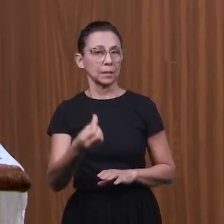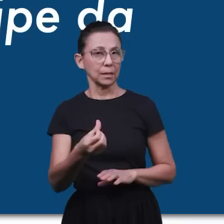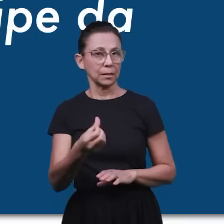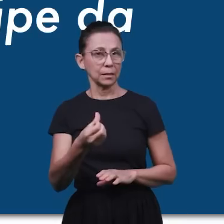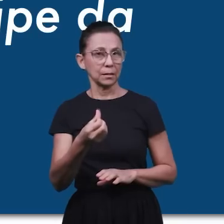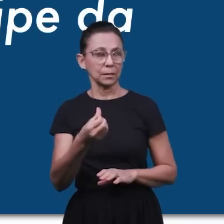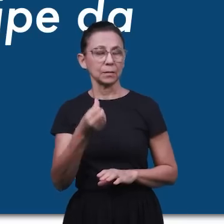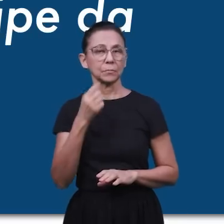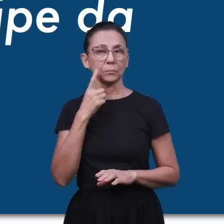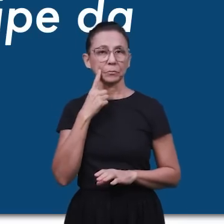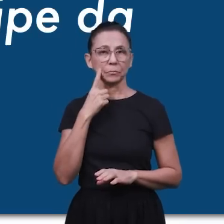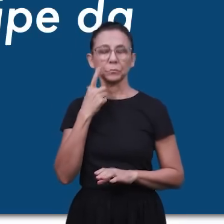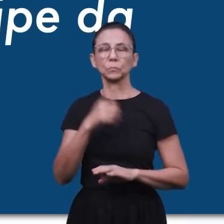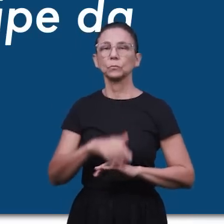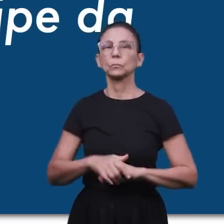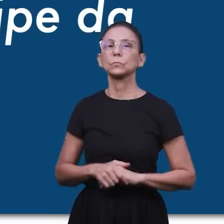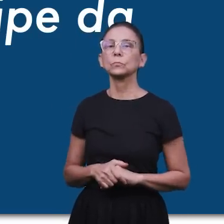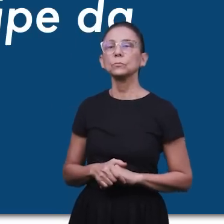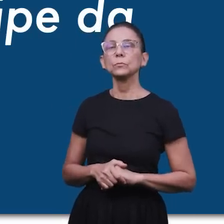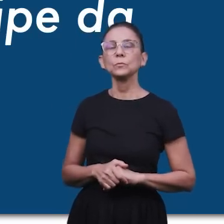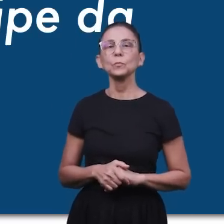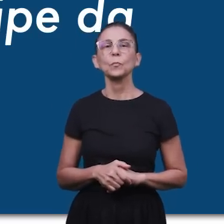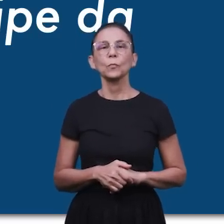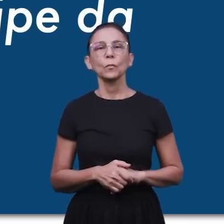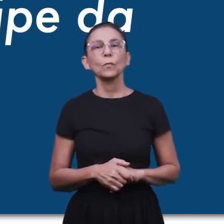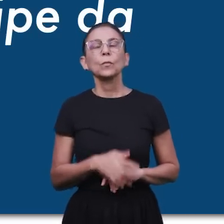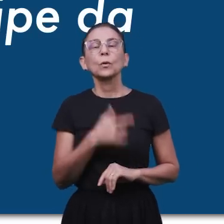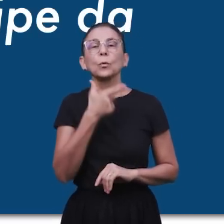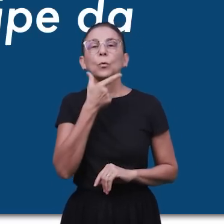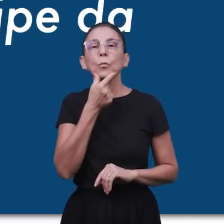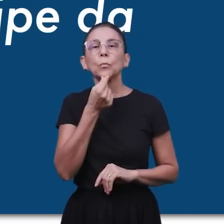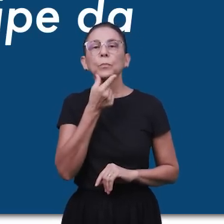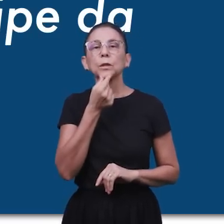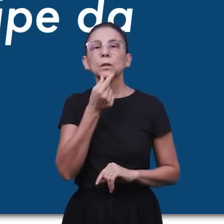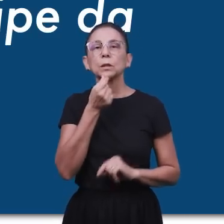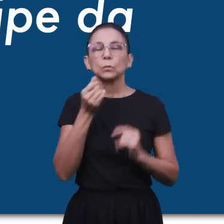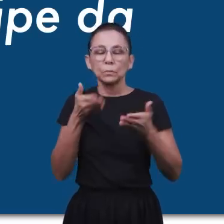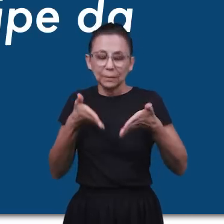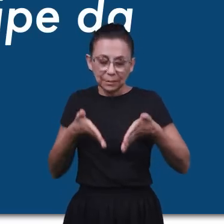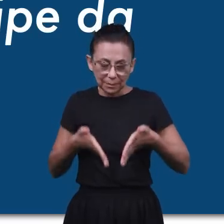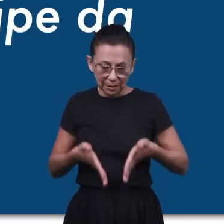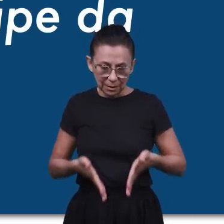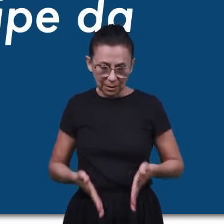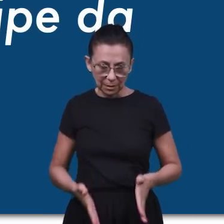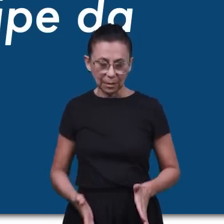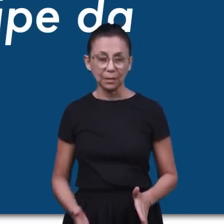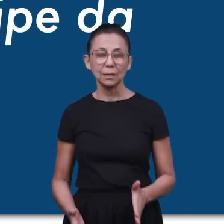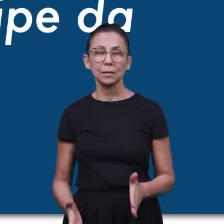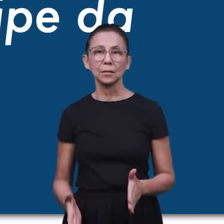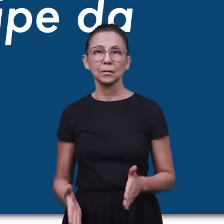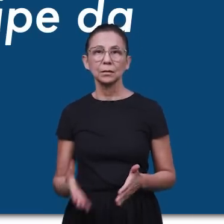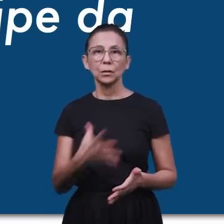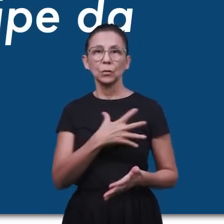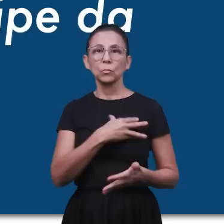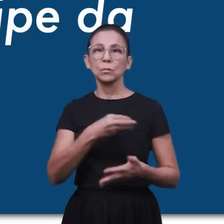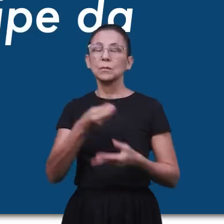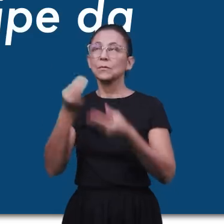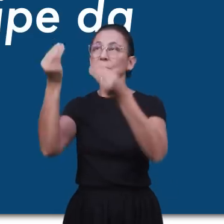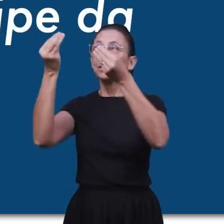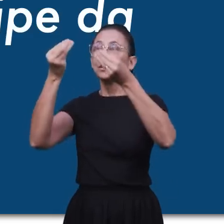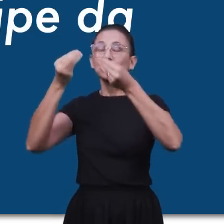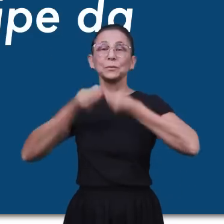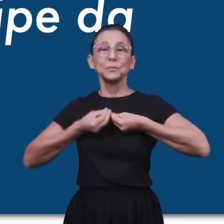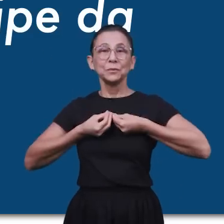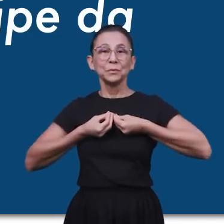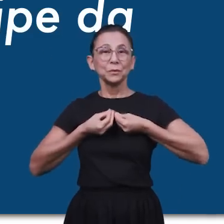ele diz assim, acompanha o texto: um menino nos nasceu, um filho se nos